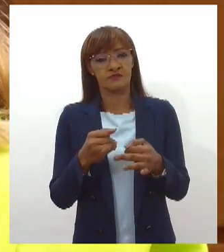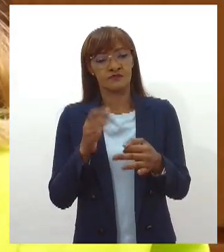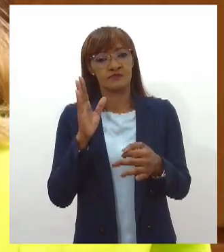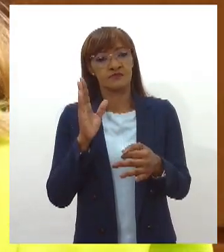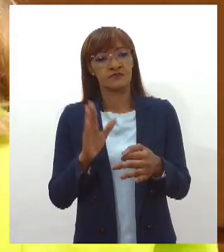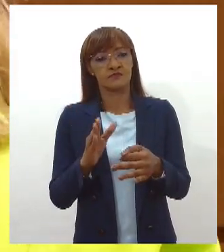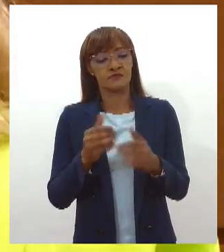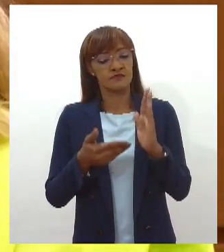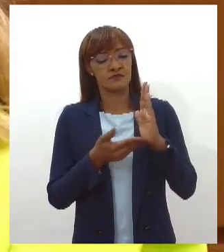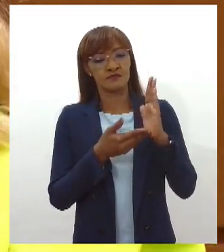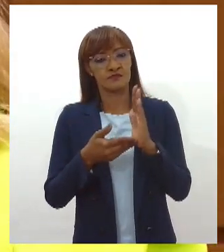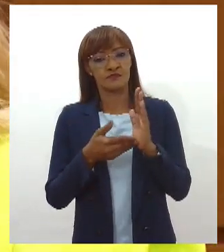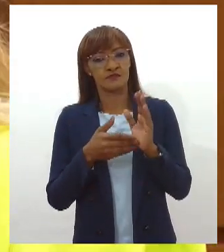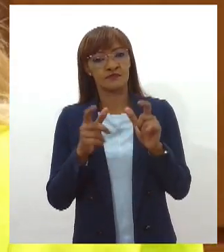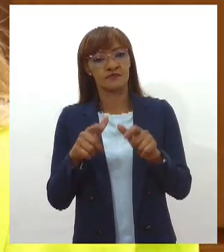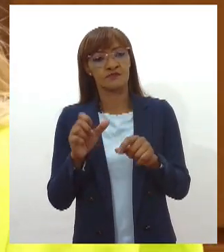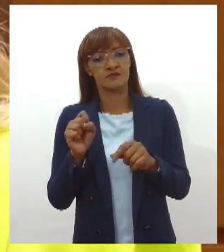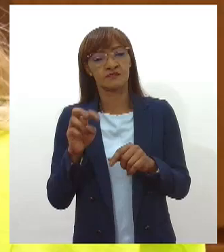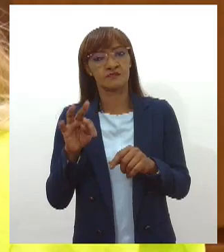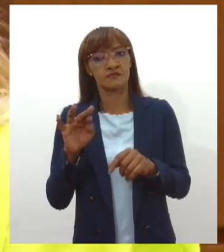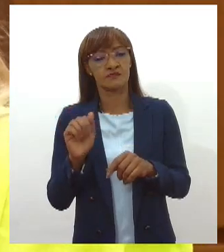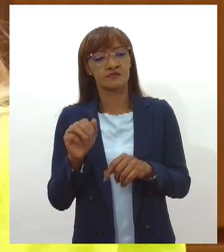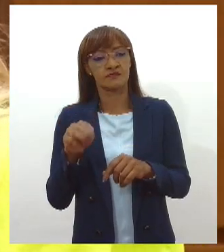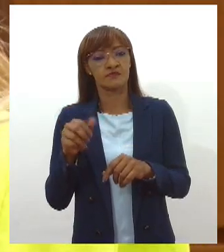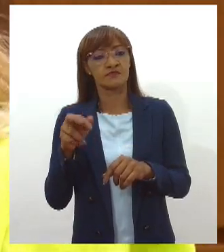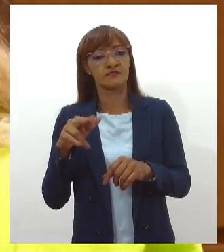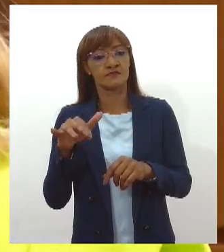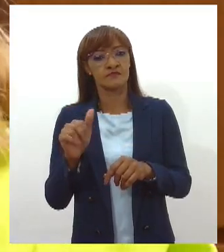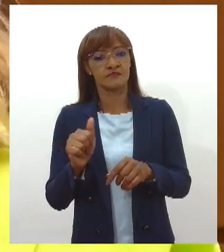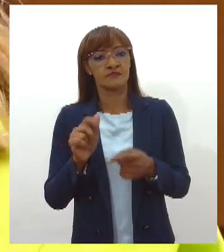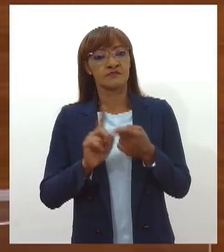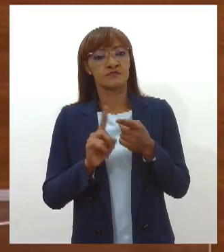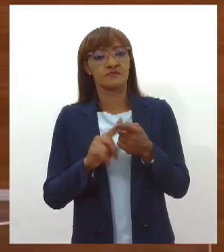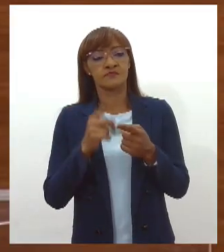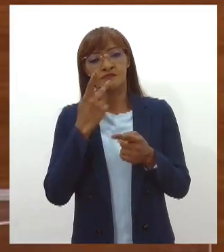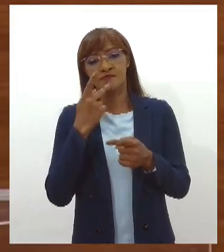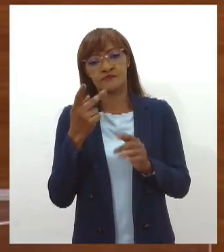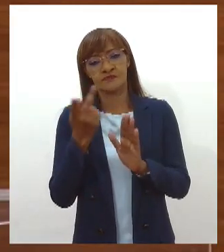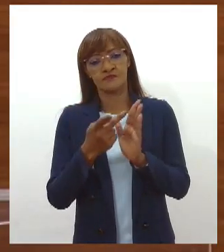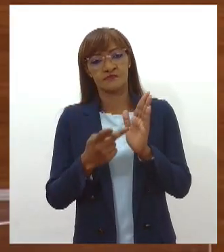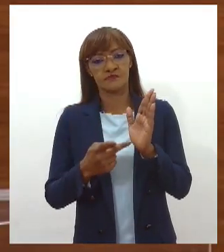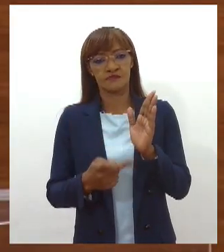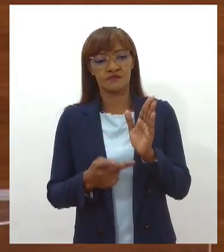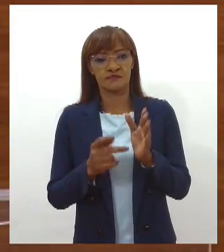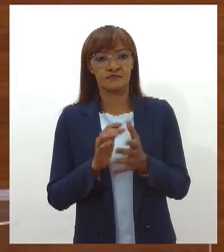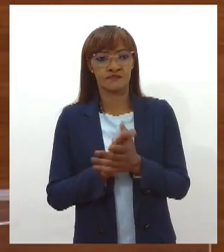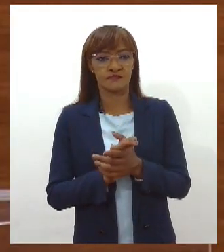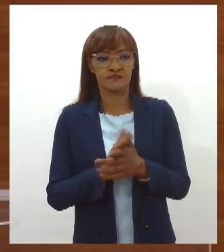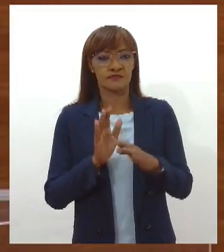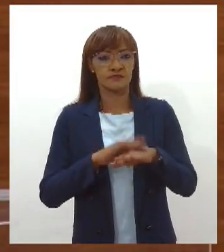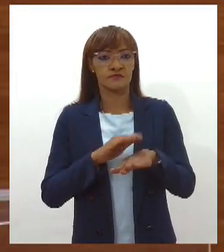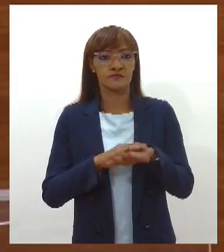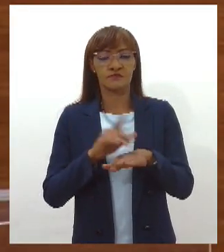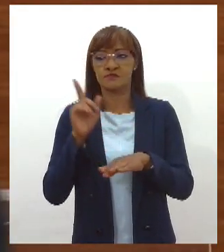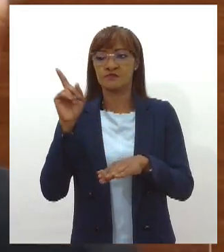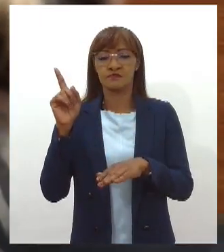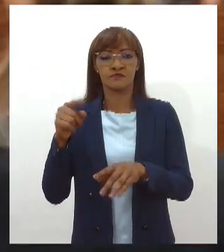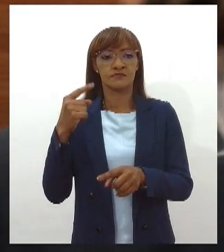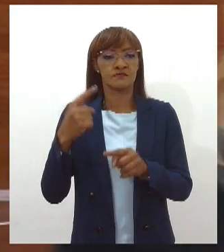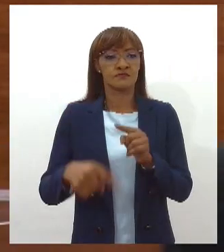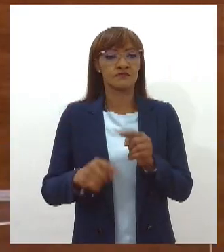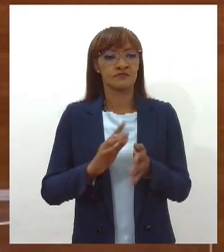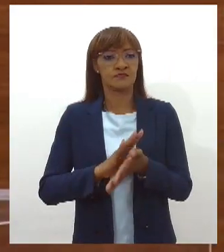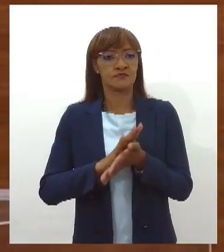Santa Maria. Ela também falou sobre projetos protocolados por ela que visam combater o machismo, a importunação